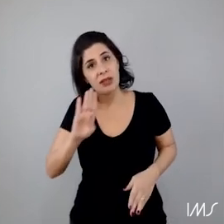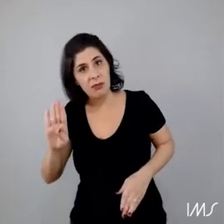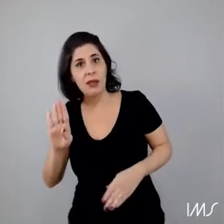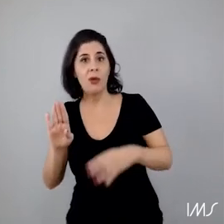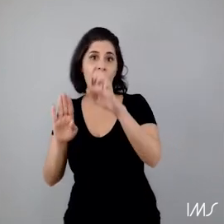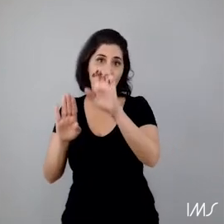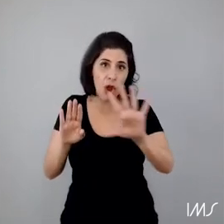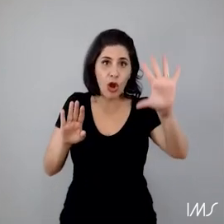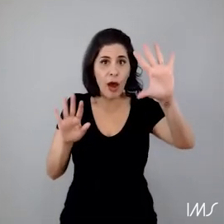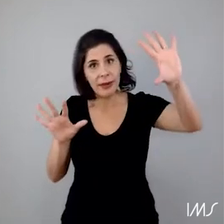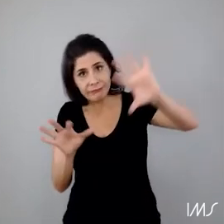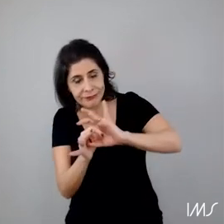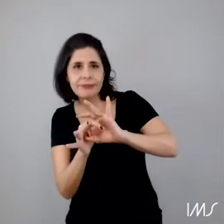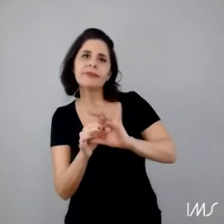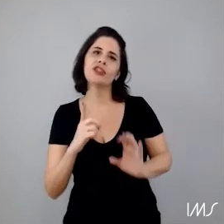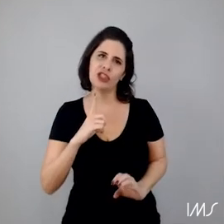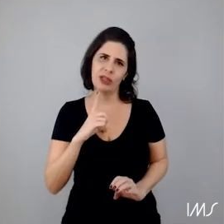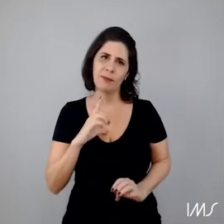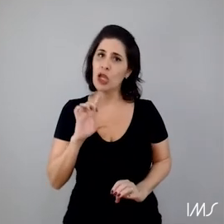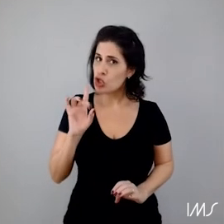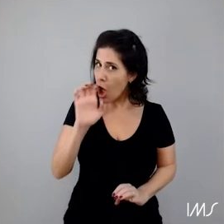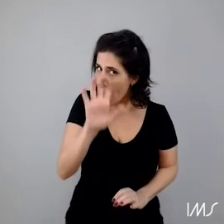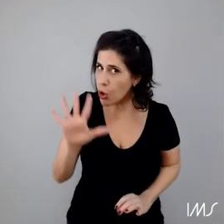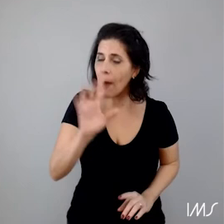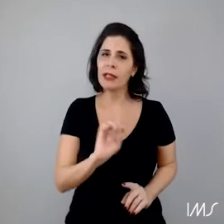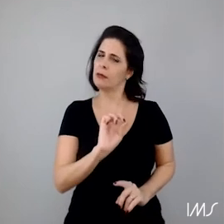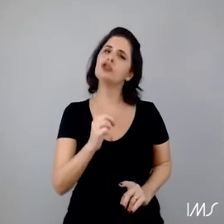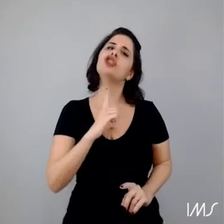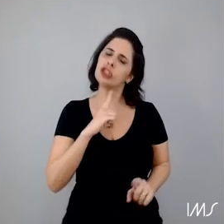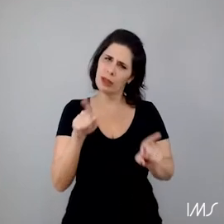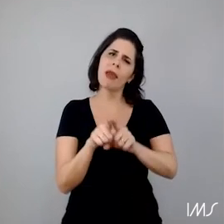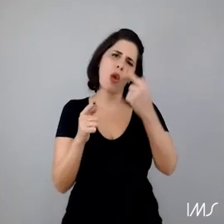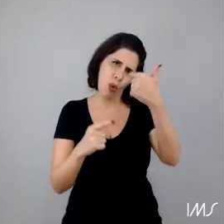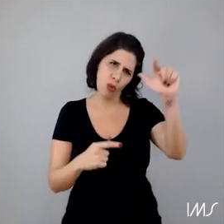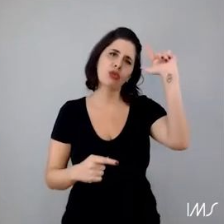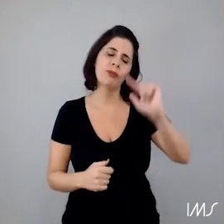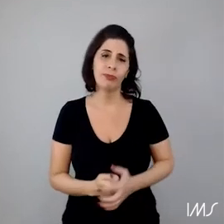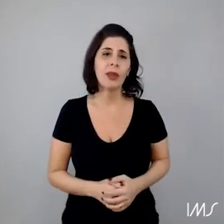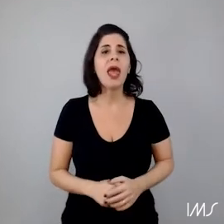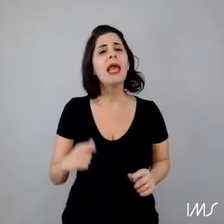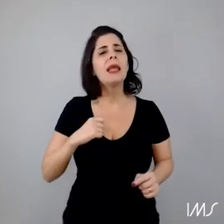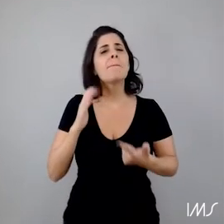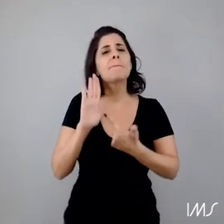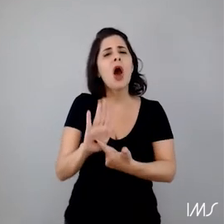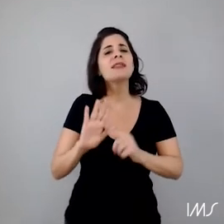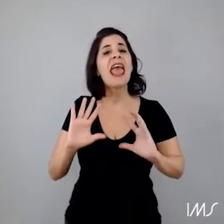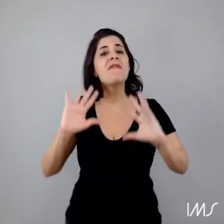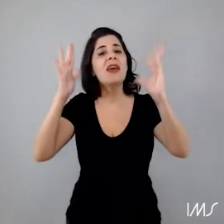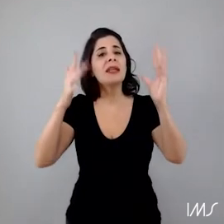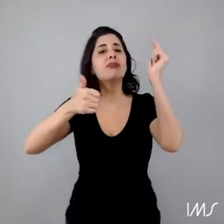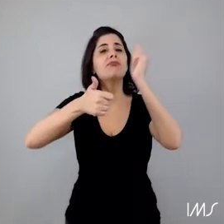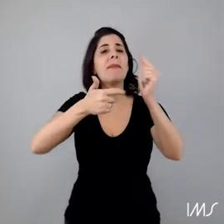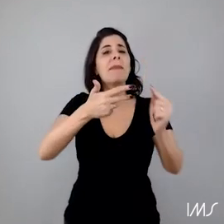sistematicamente lista uma série de eventos em que ele está interagindo no campo da fotografia, né, e menciona,